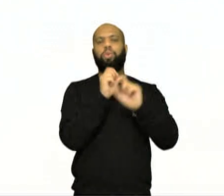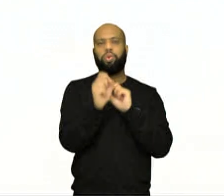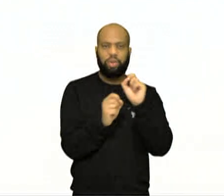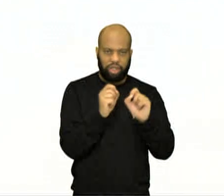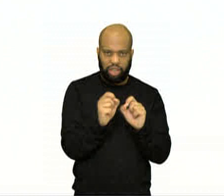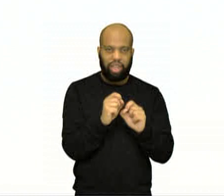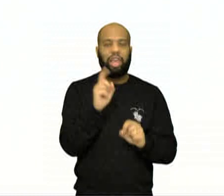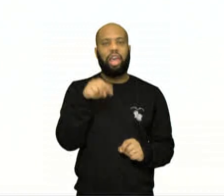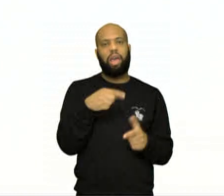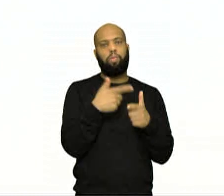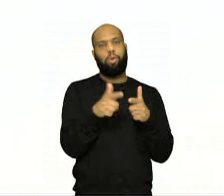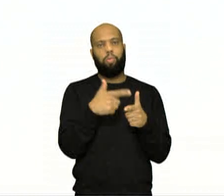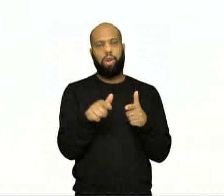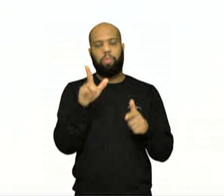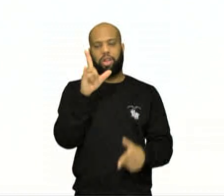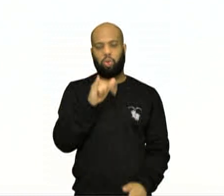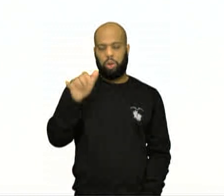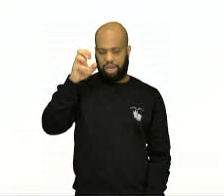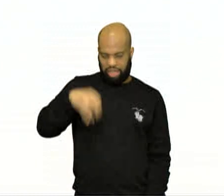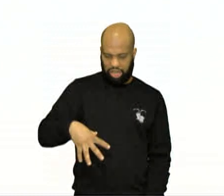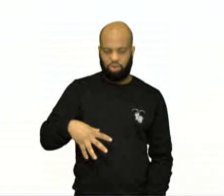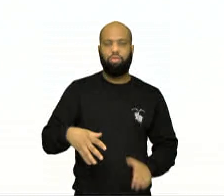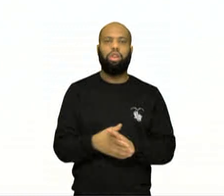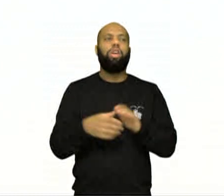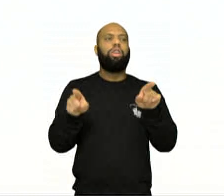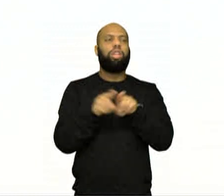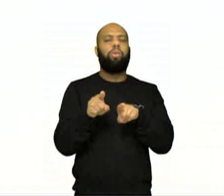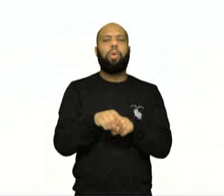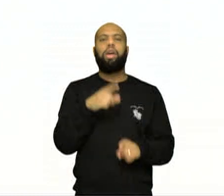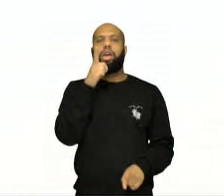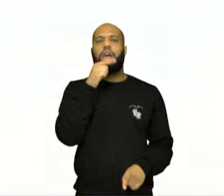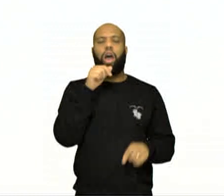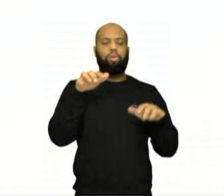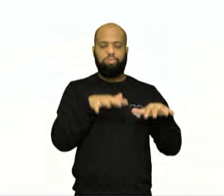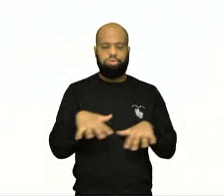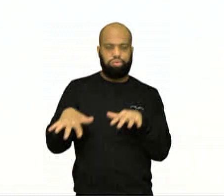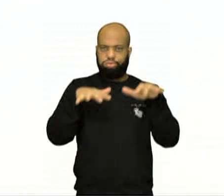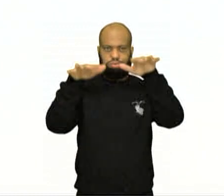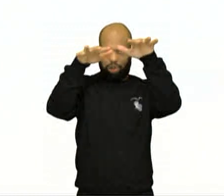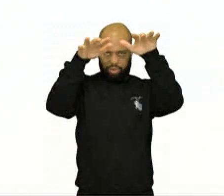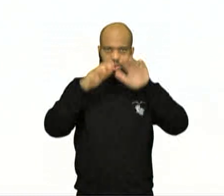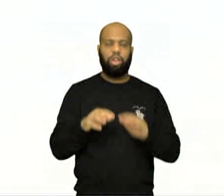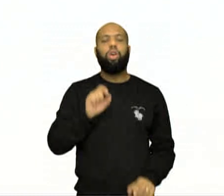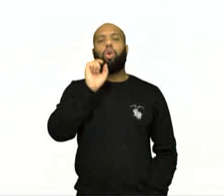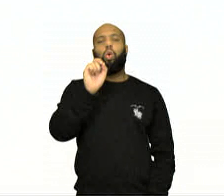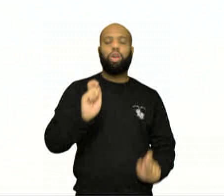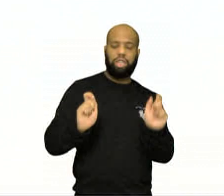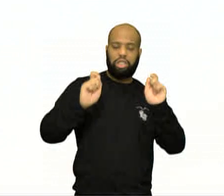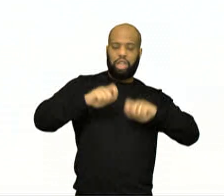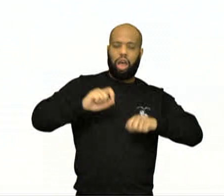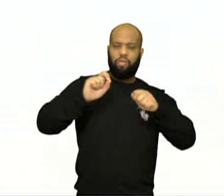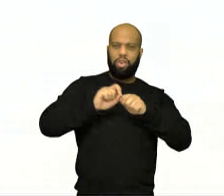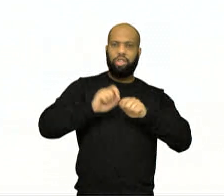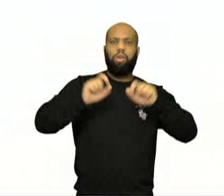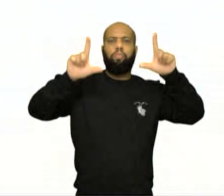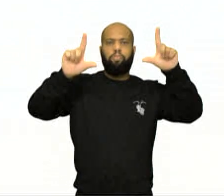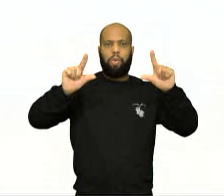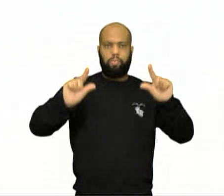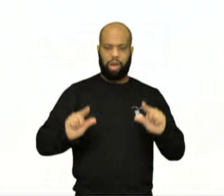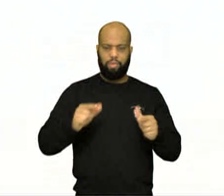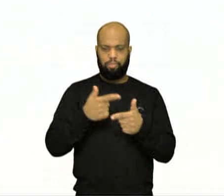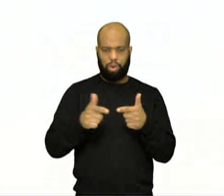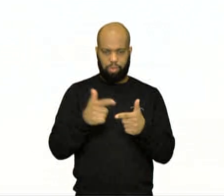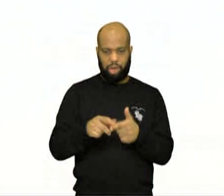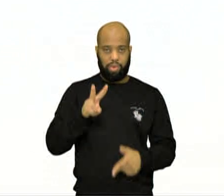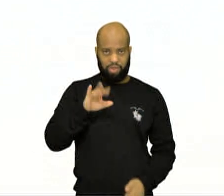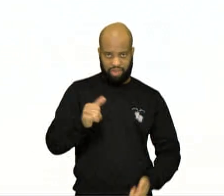a questão do lixo, o descarte incorreto do lixo e as enchentes. Que ações poderiam ser praticadas para diminuir isso? Então,